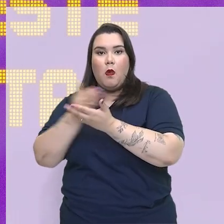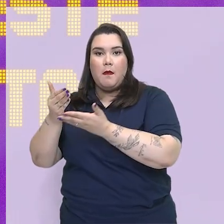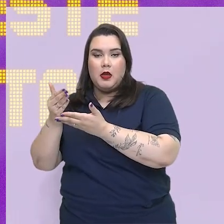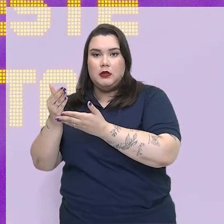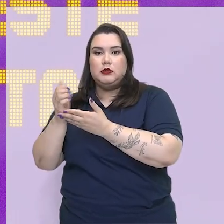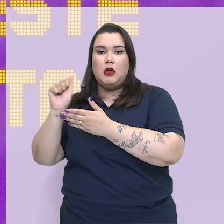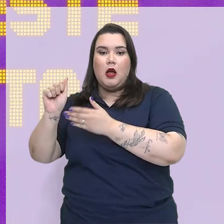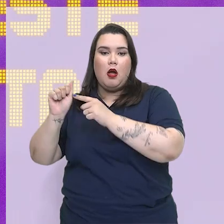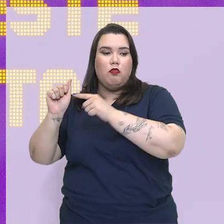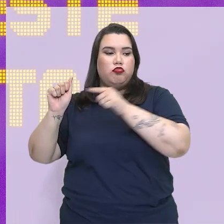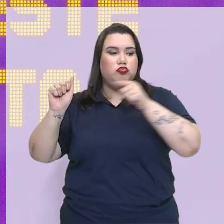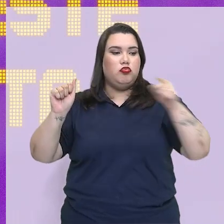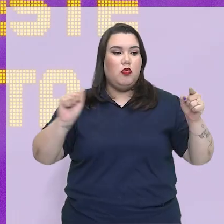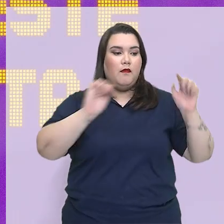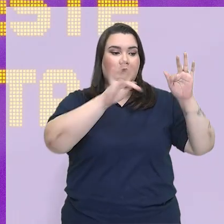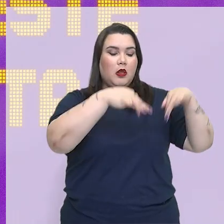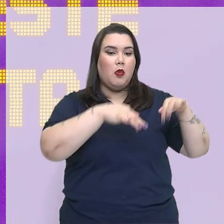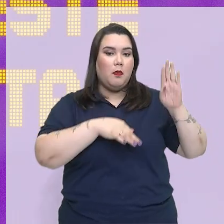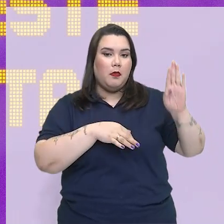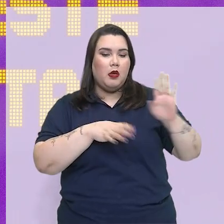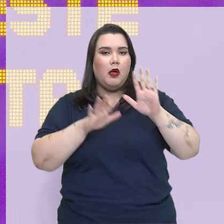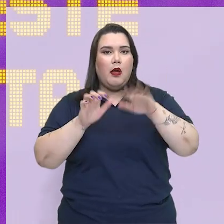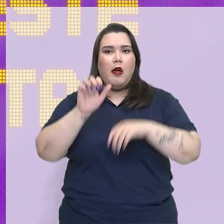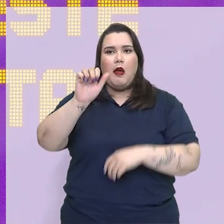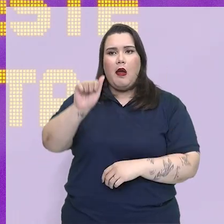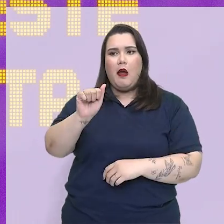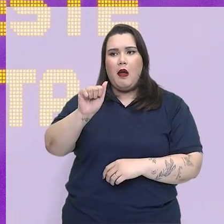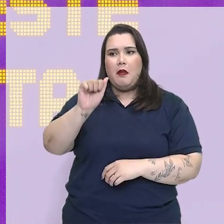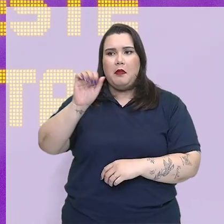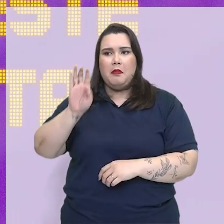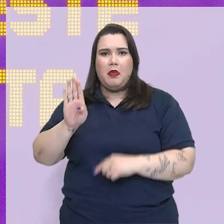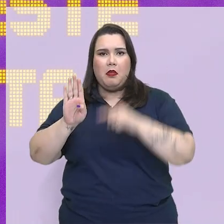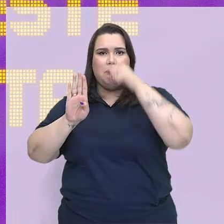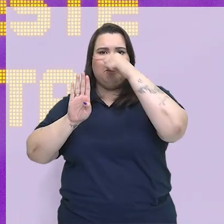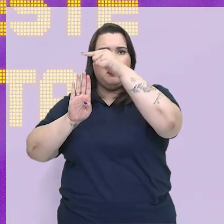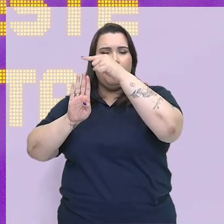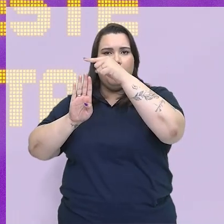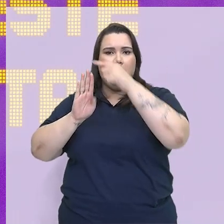B. E esse traço em cima. Ou você poderia